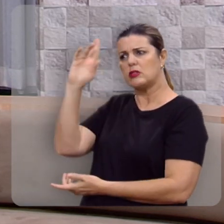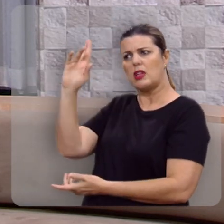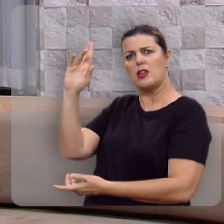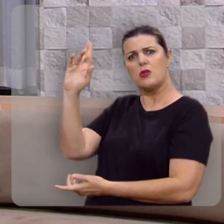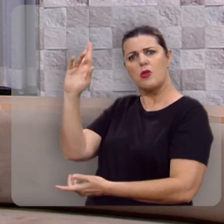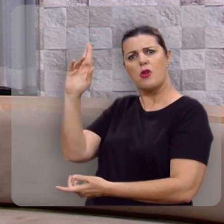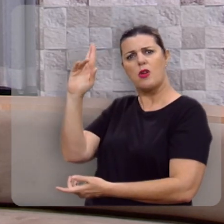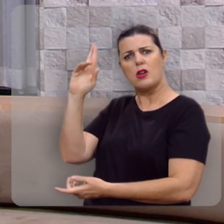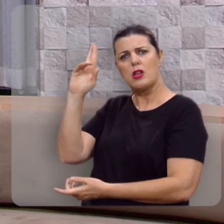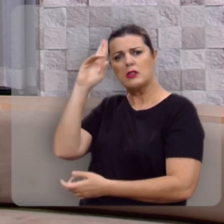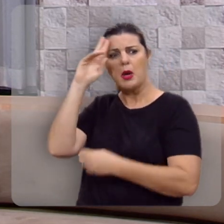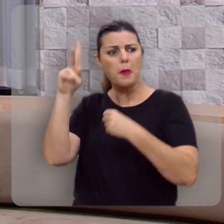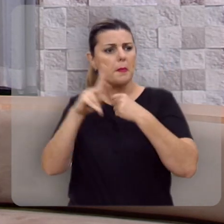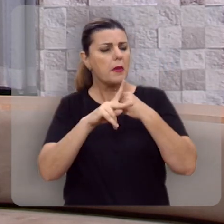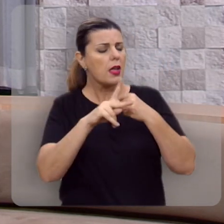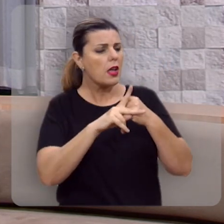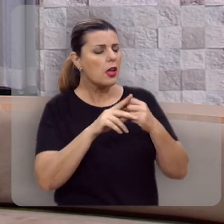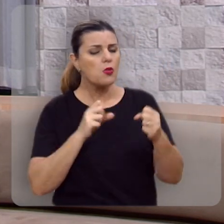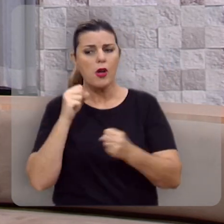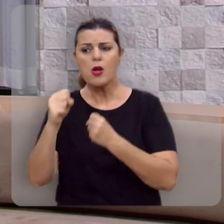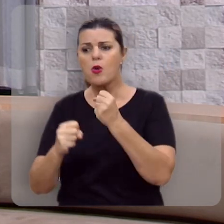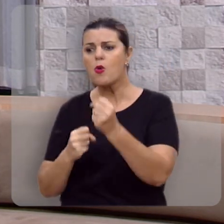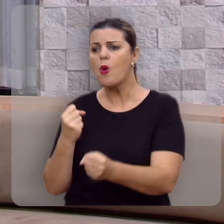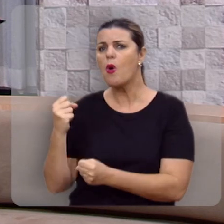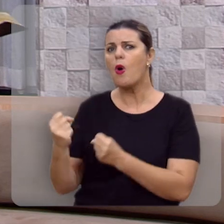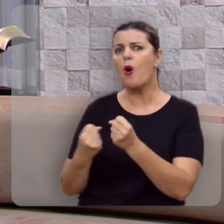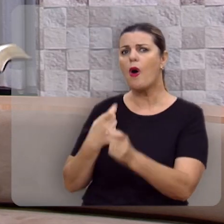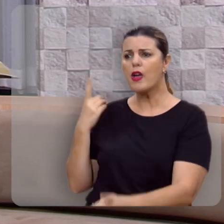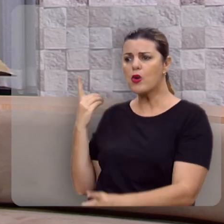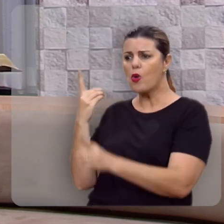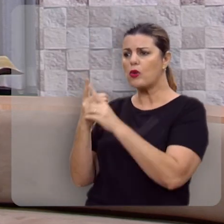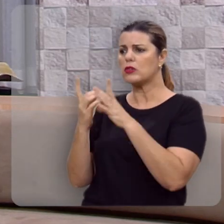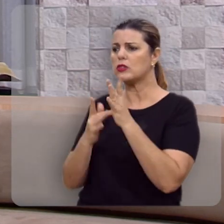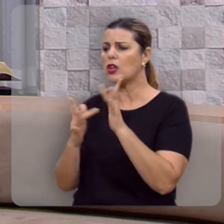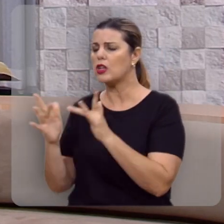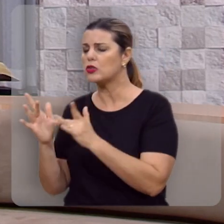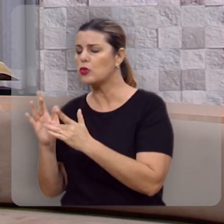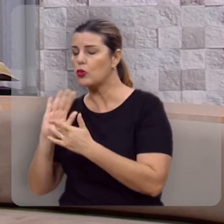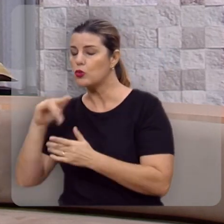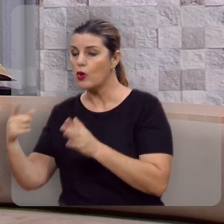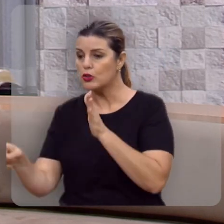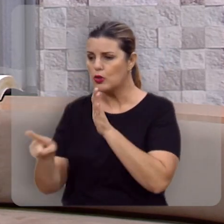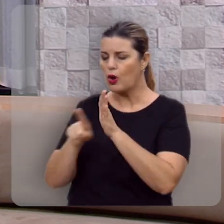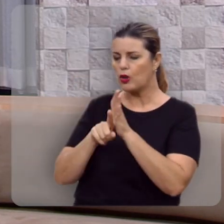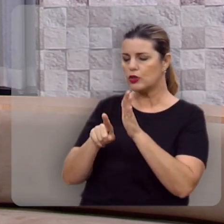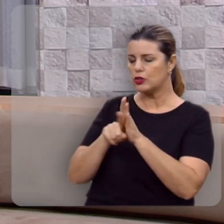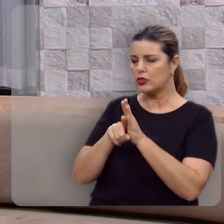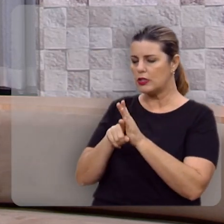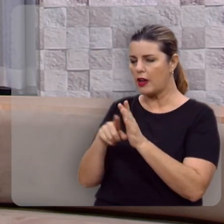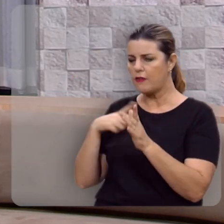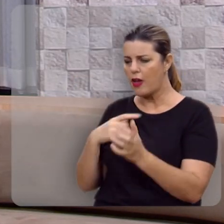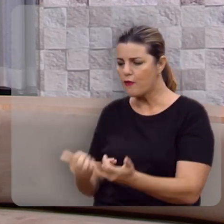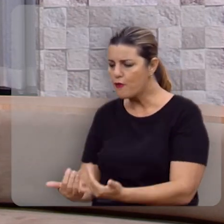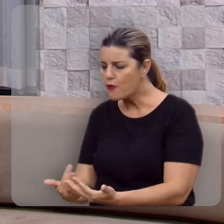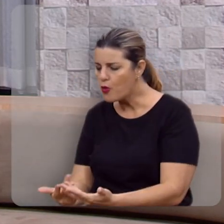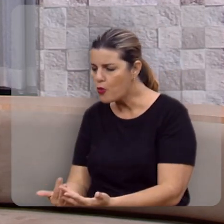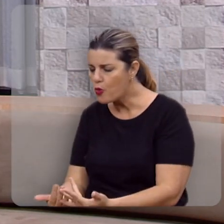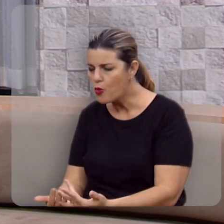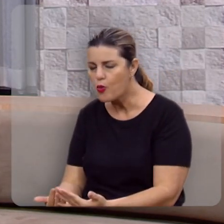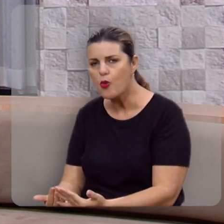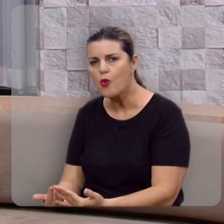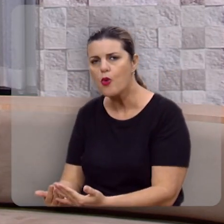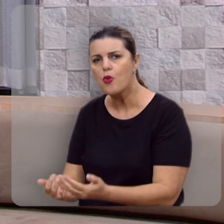Pedro. Pedro corre ao encontro de Jesus. Quando ele chega, vê um braseiro com pão, com peixe. Mas por que aquele